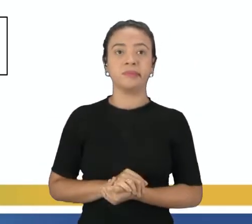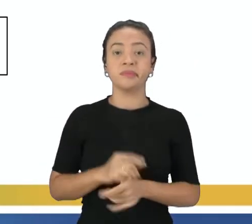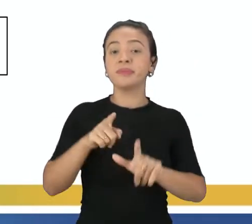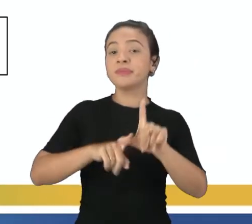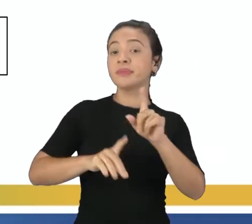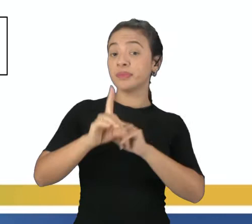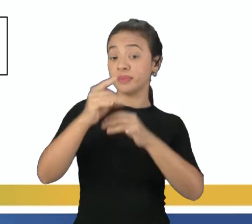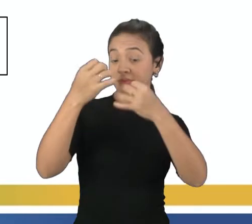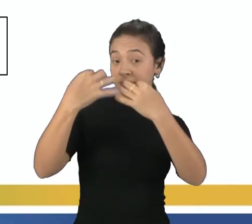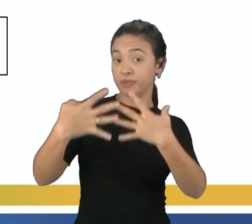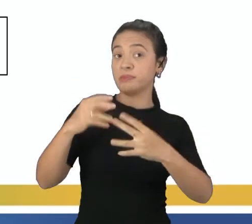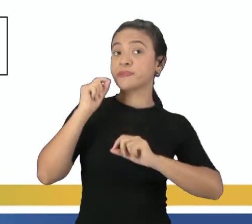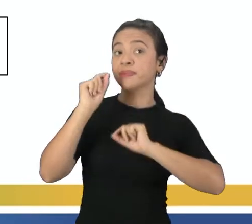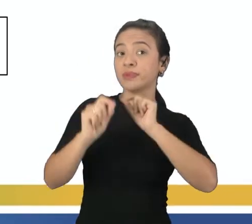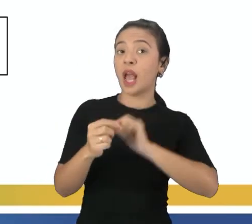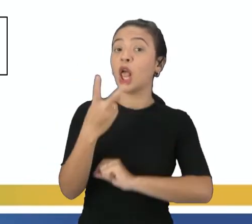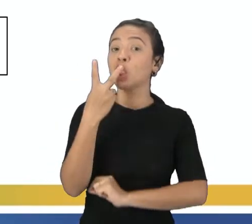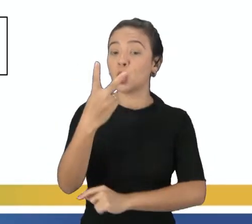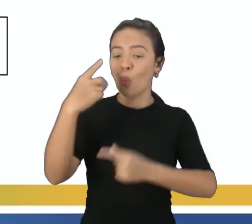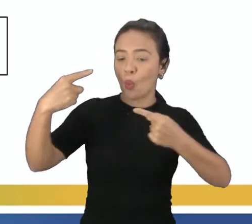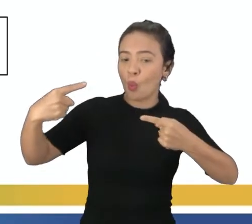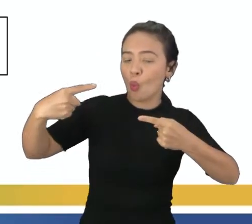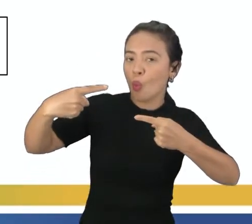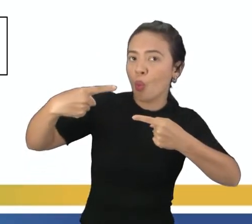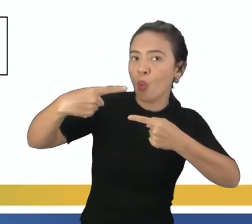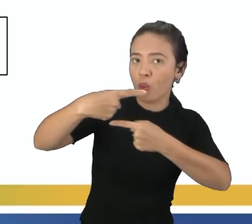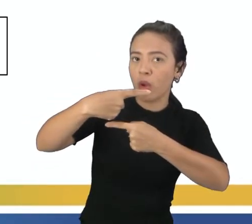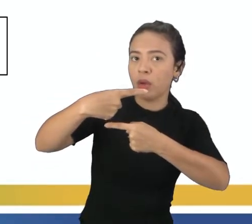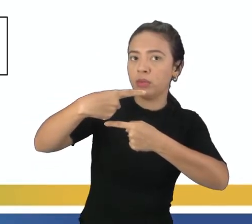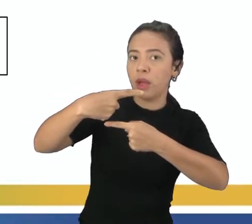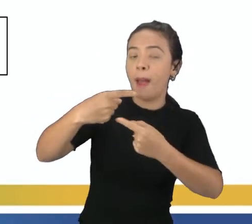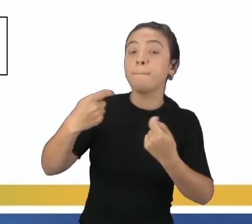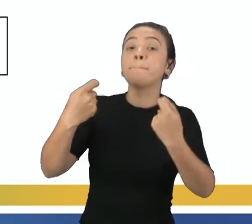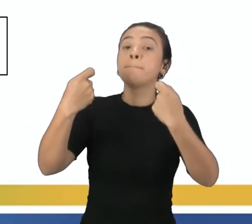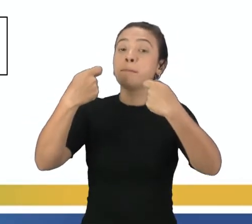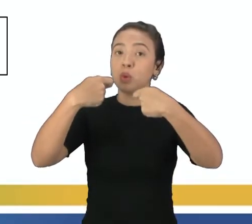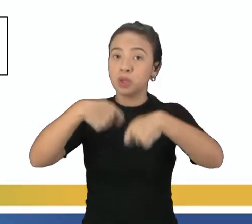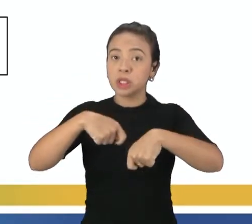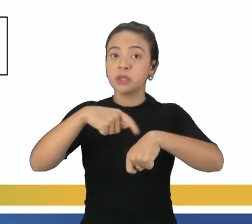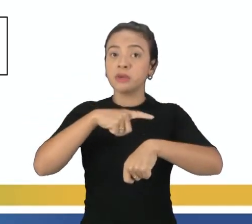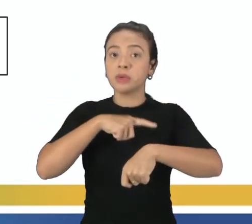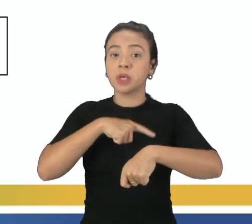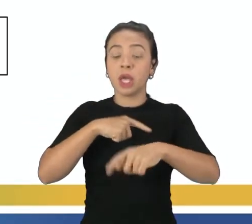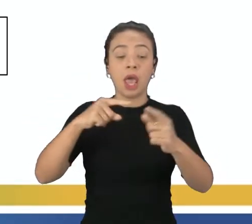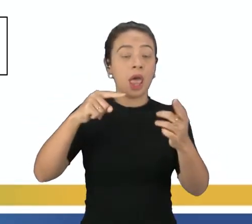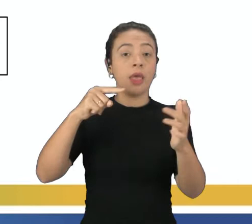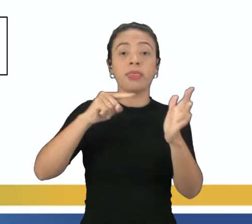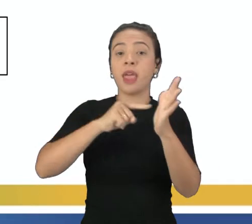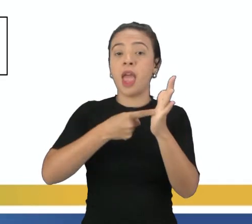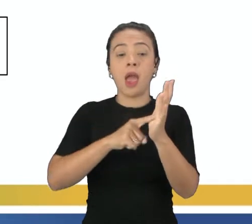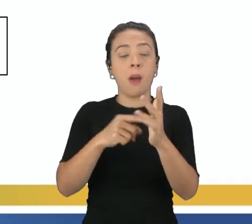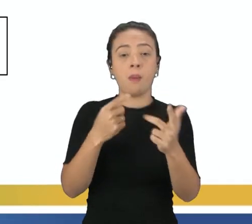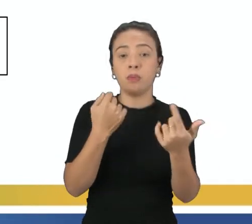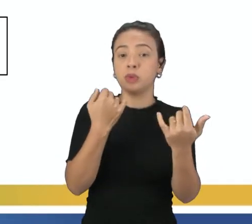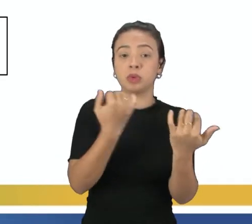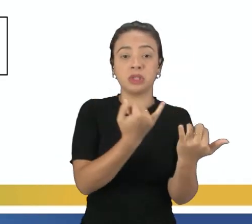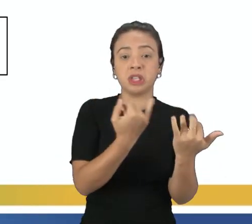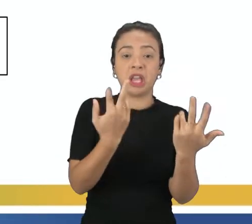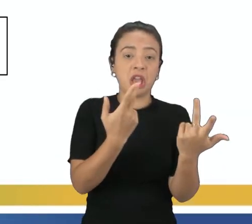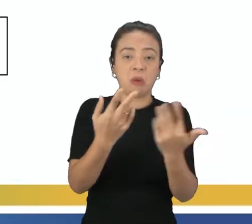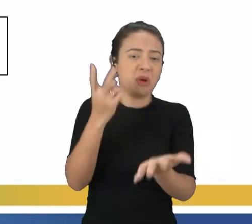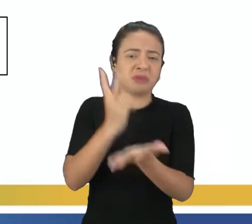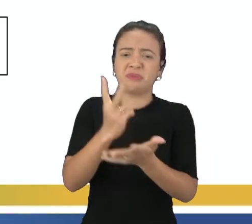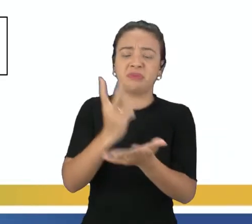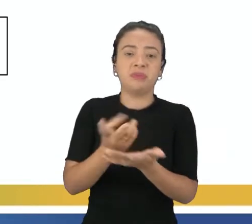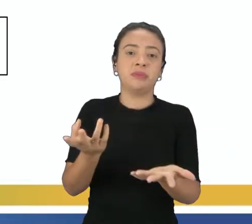letra D fala o seguinte: duas retas paralelas podem ter infinitos pontos em comum. Essa opção ela